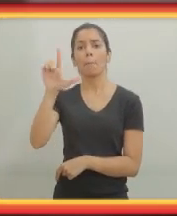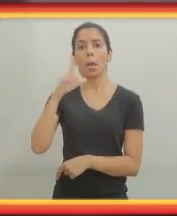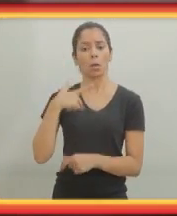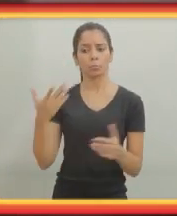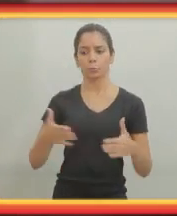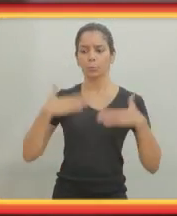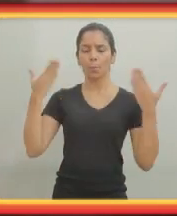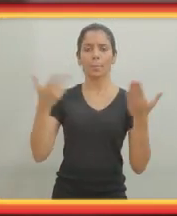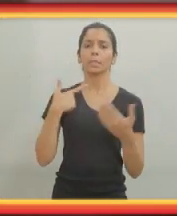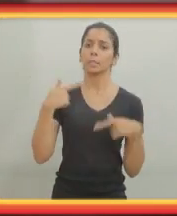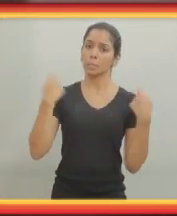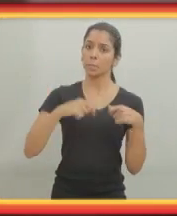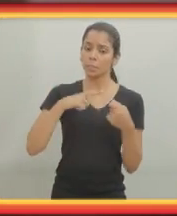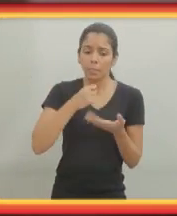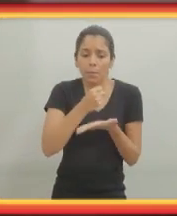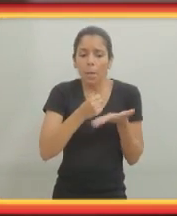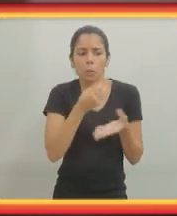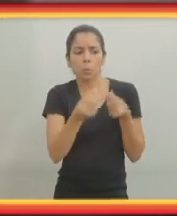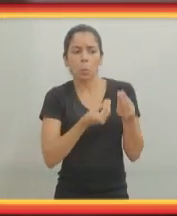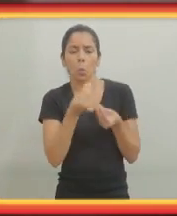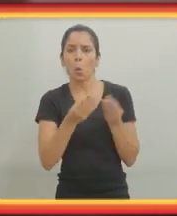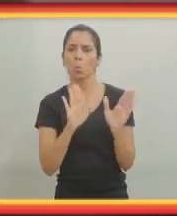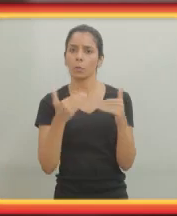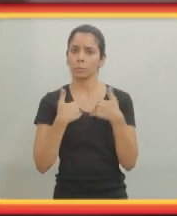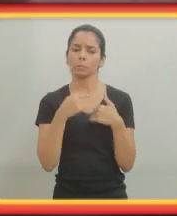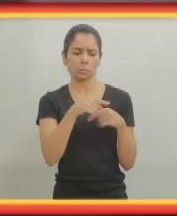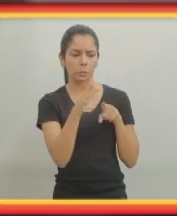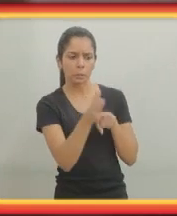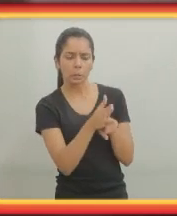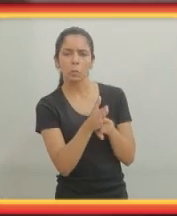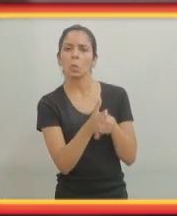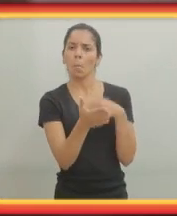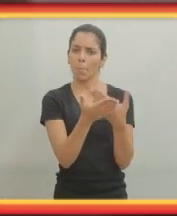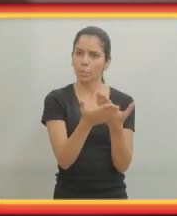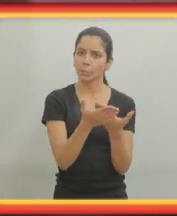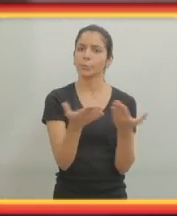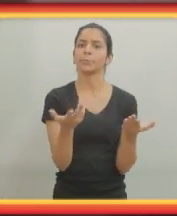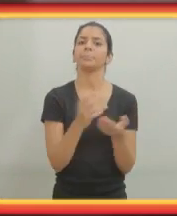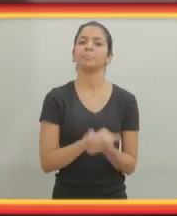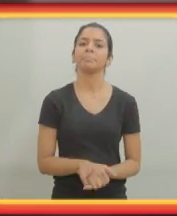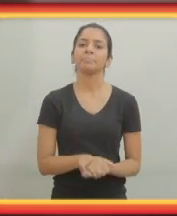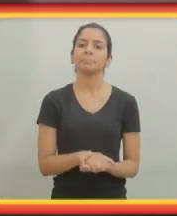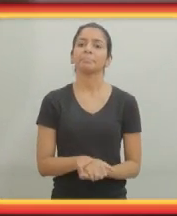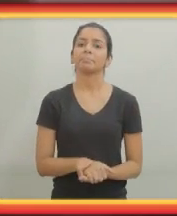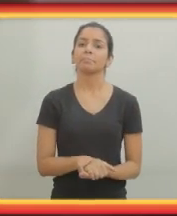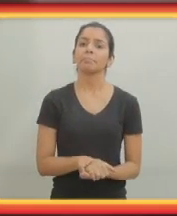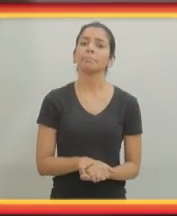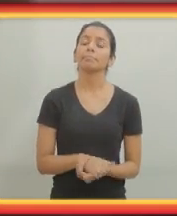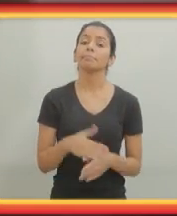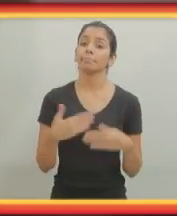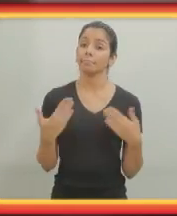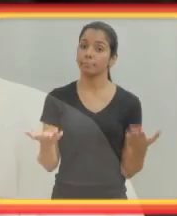inesperadamente e precisava de uma base. Ele estudou bastante, pesquisou e